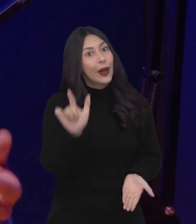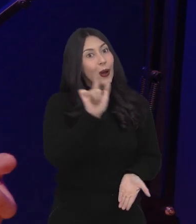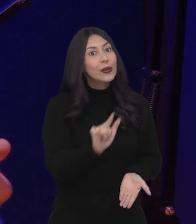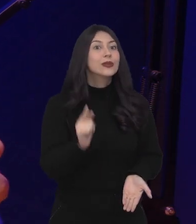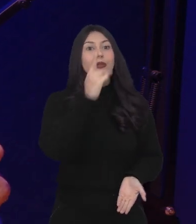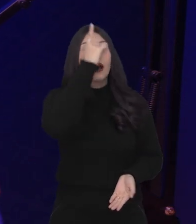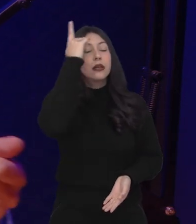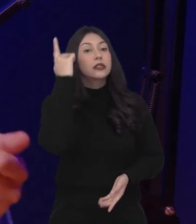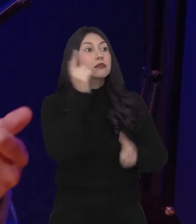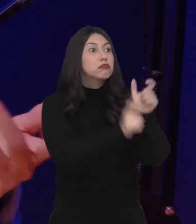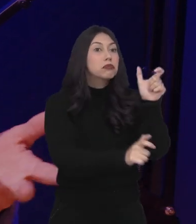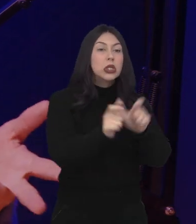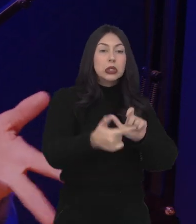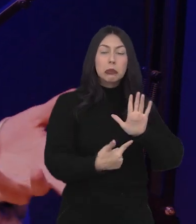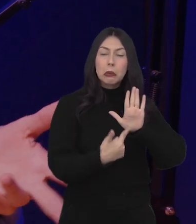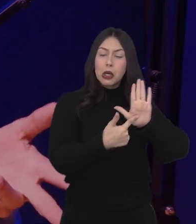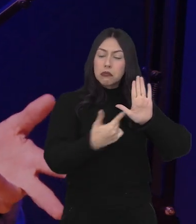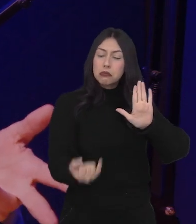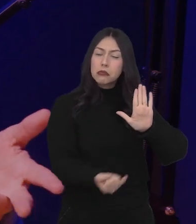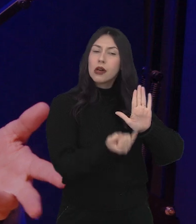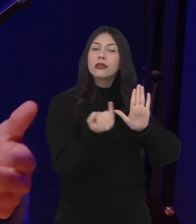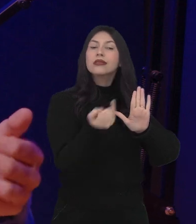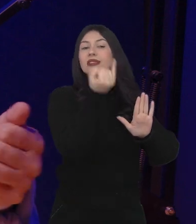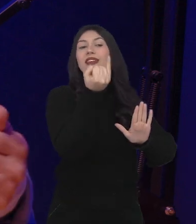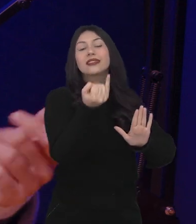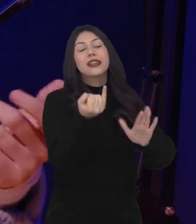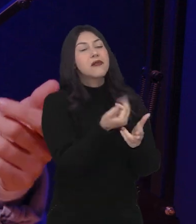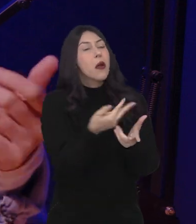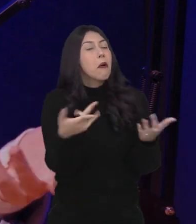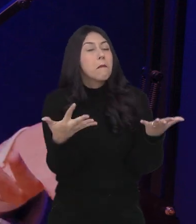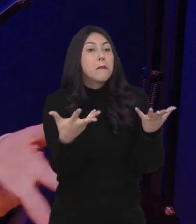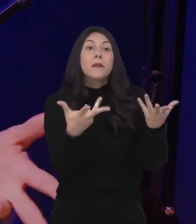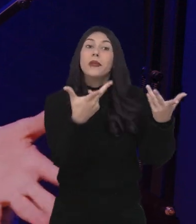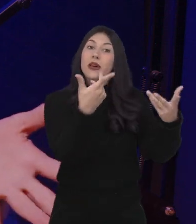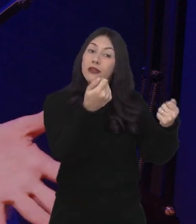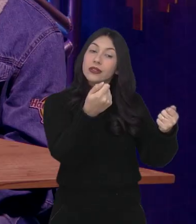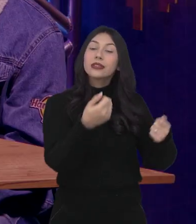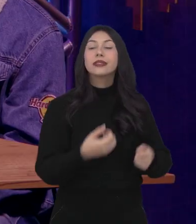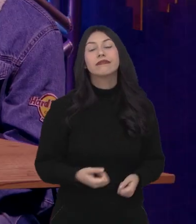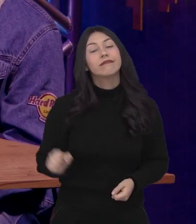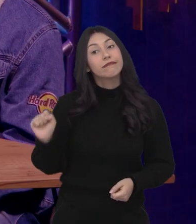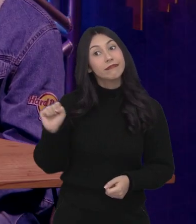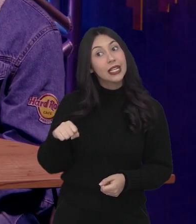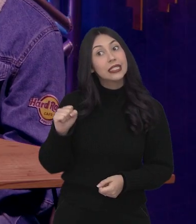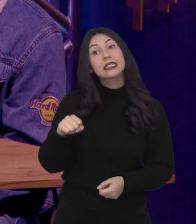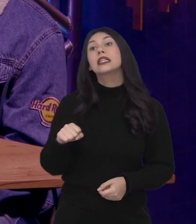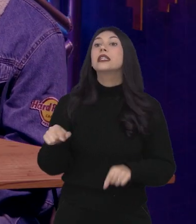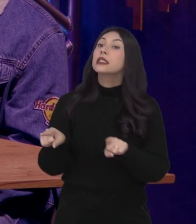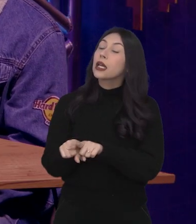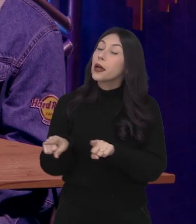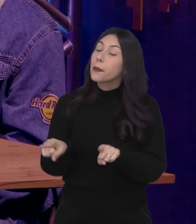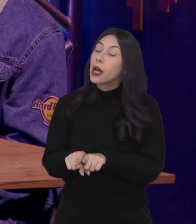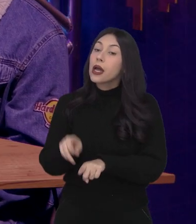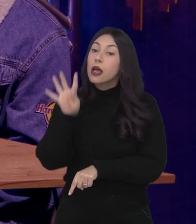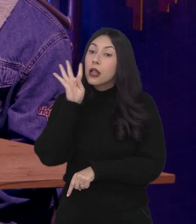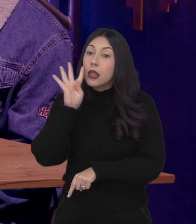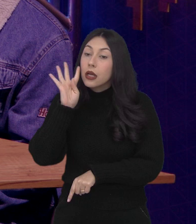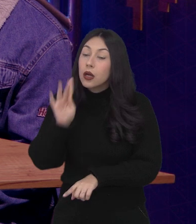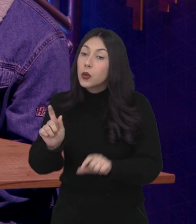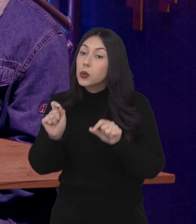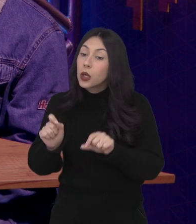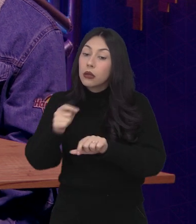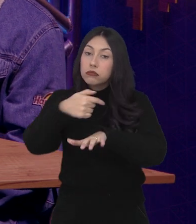se destacando muito nesses esportes e fazendo coisas incríveis também. E o que eu acho legal é que algumas